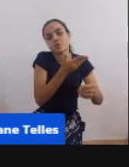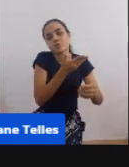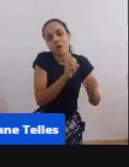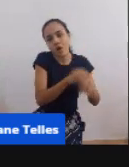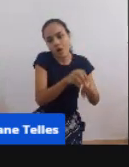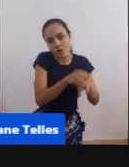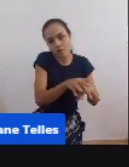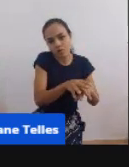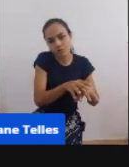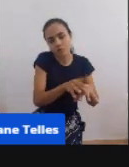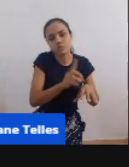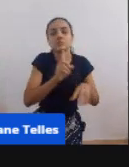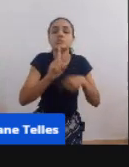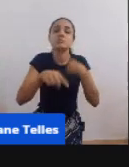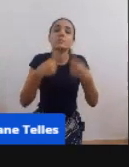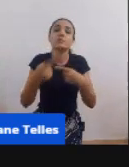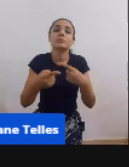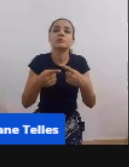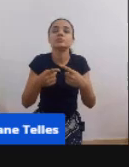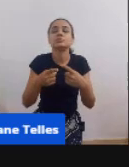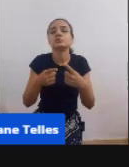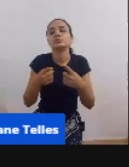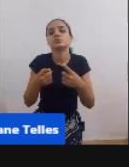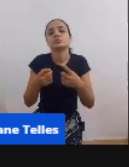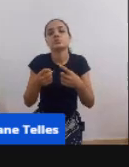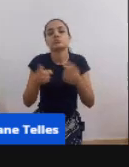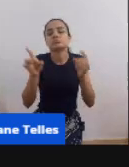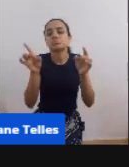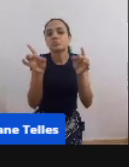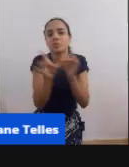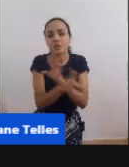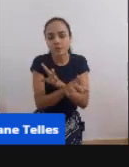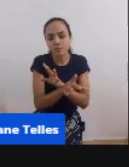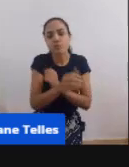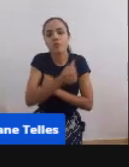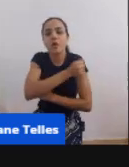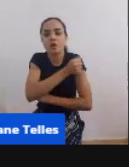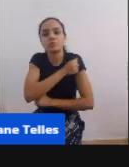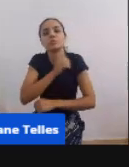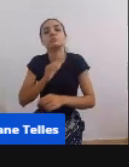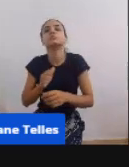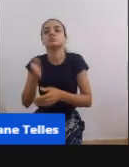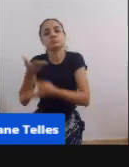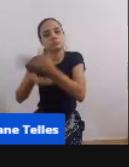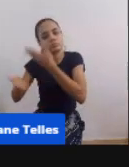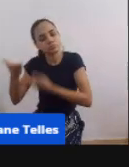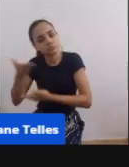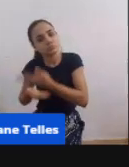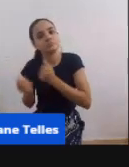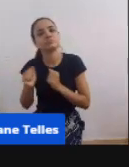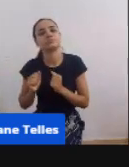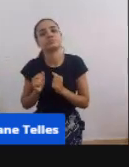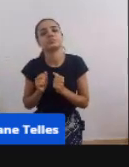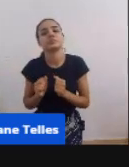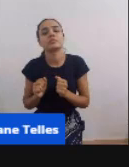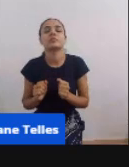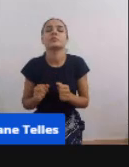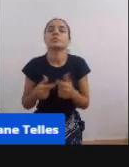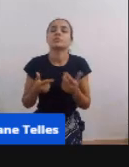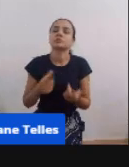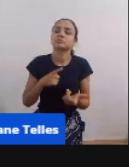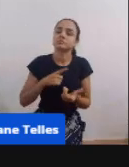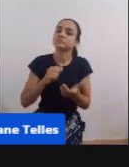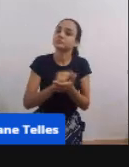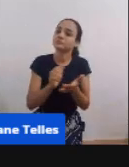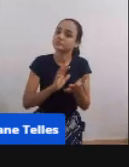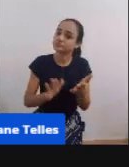que em alguns casos só existe o celular do pai que está trabalhando e que só vão ver as atividades, as mensagens, no período da noite.